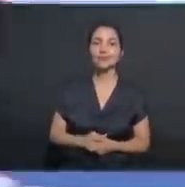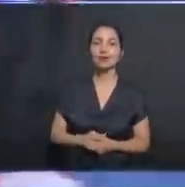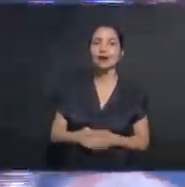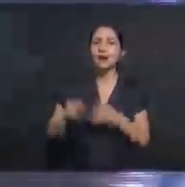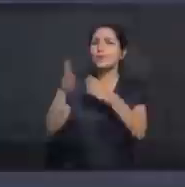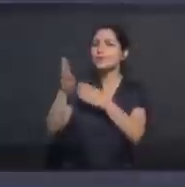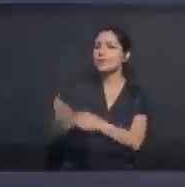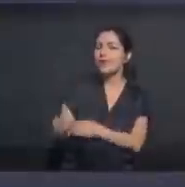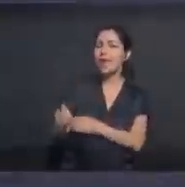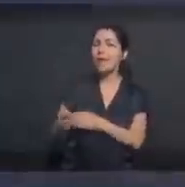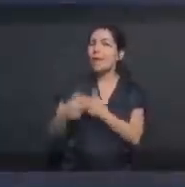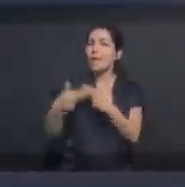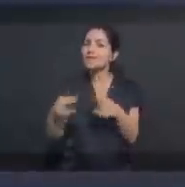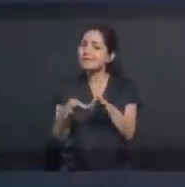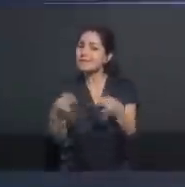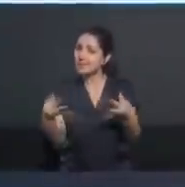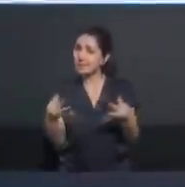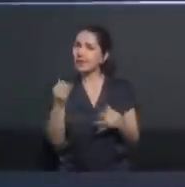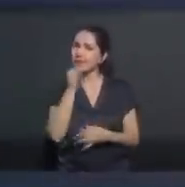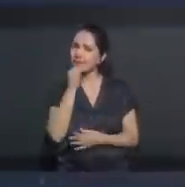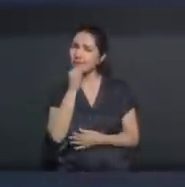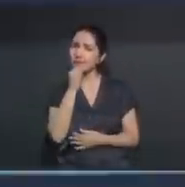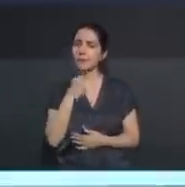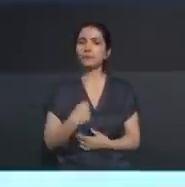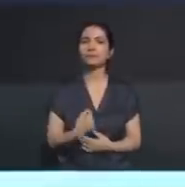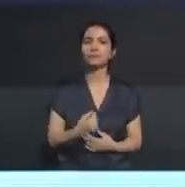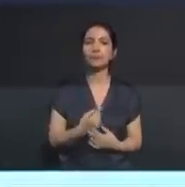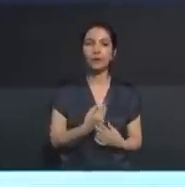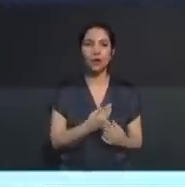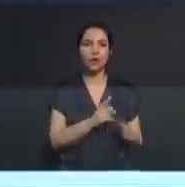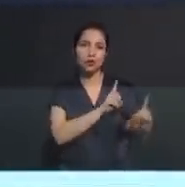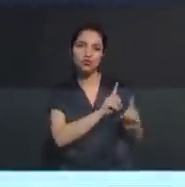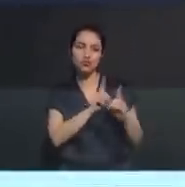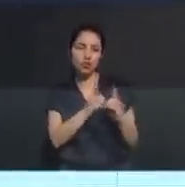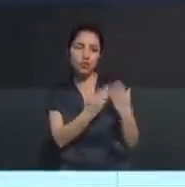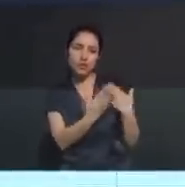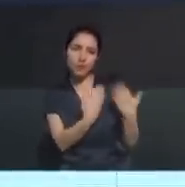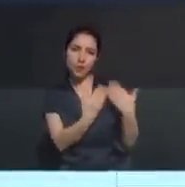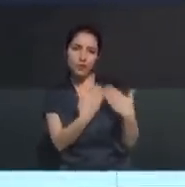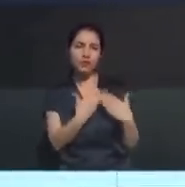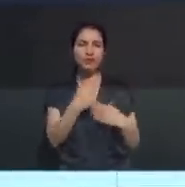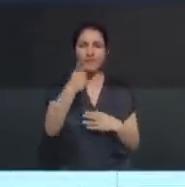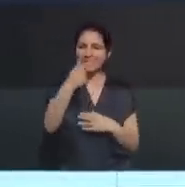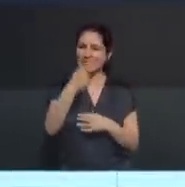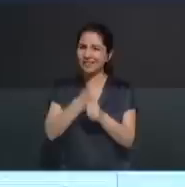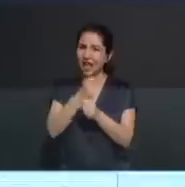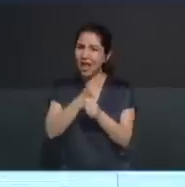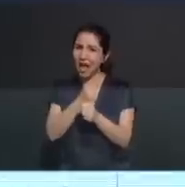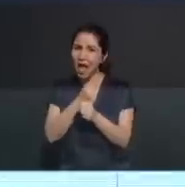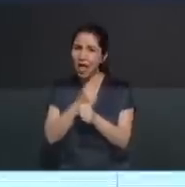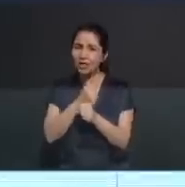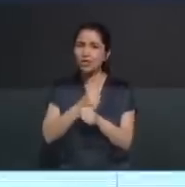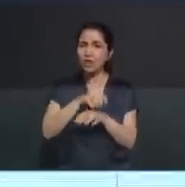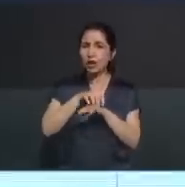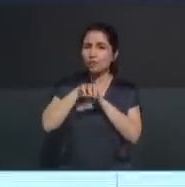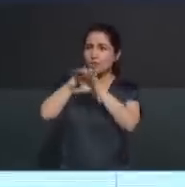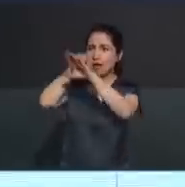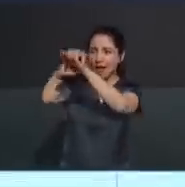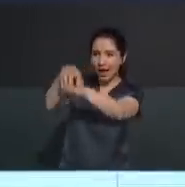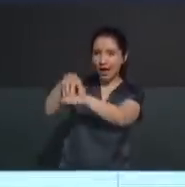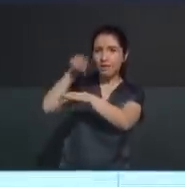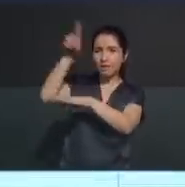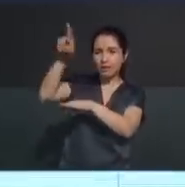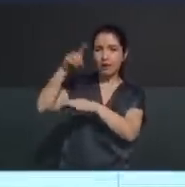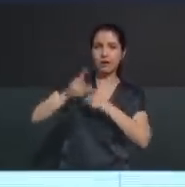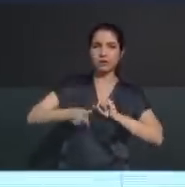Fiel em coisas bobas. Vou dar um exemplo aqui, gente. Eu vim falando com a minha mulher. Tem 7 anos que eu levo caravanas para Israel. Eu nunca fiquei 2 sábados fora